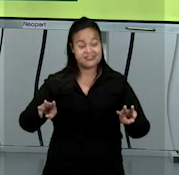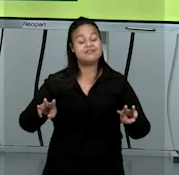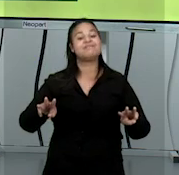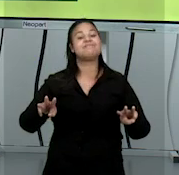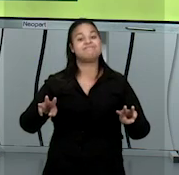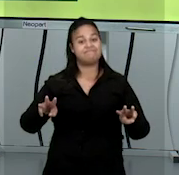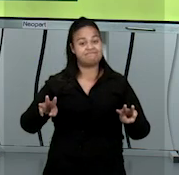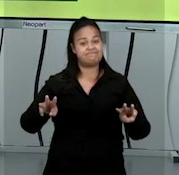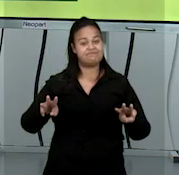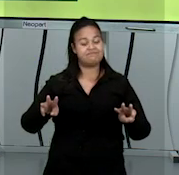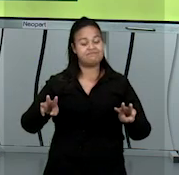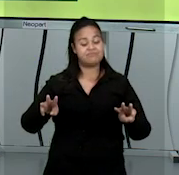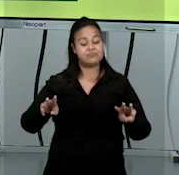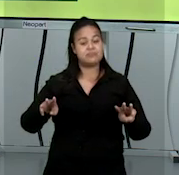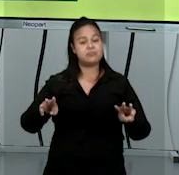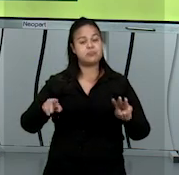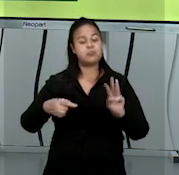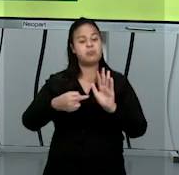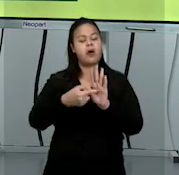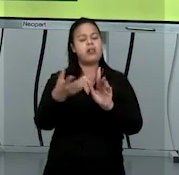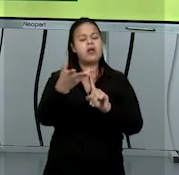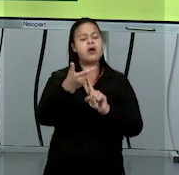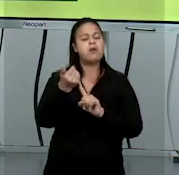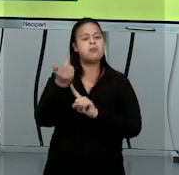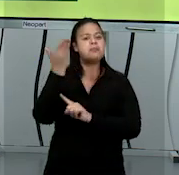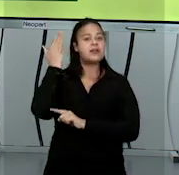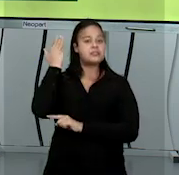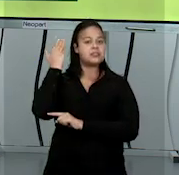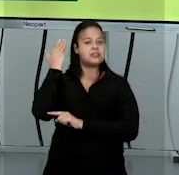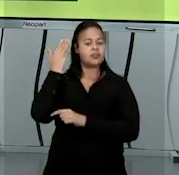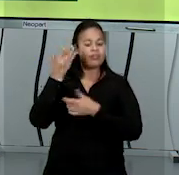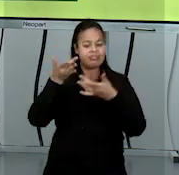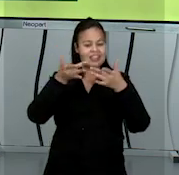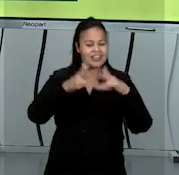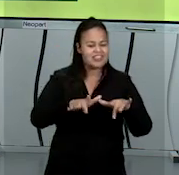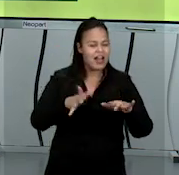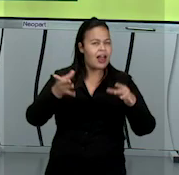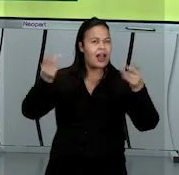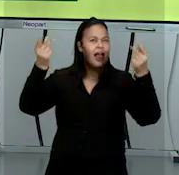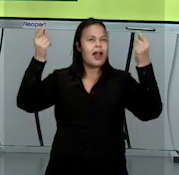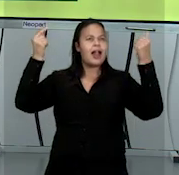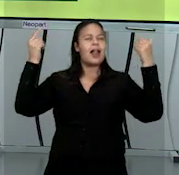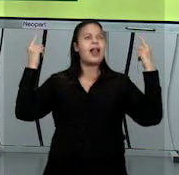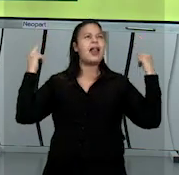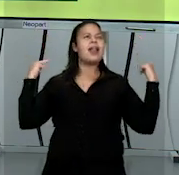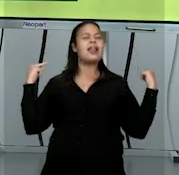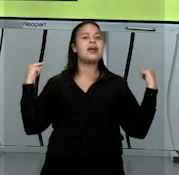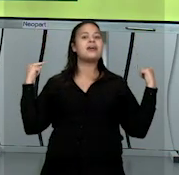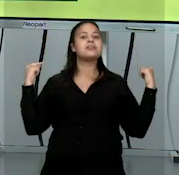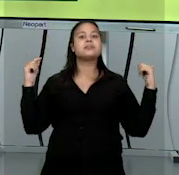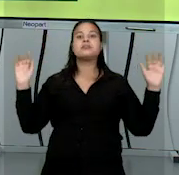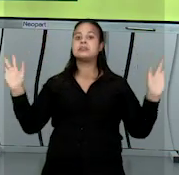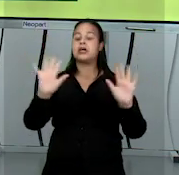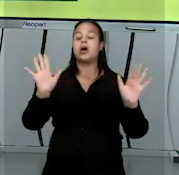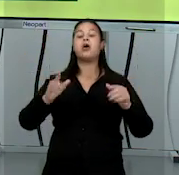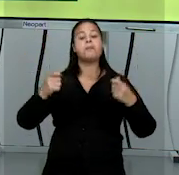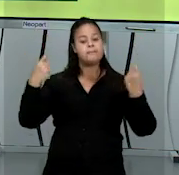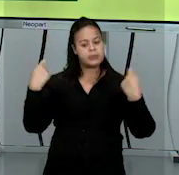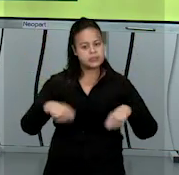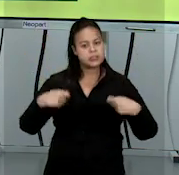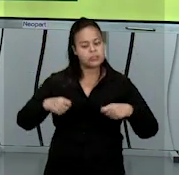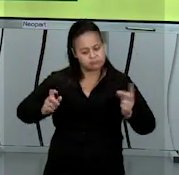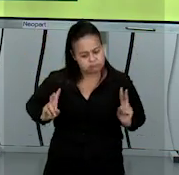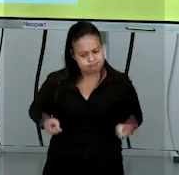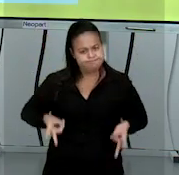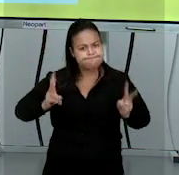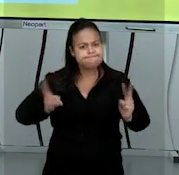que as florestas do Brasil fiquem no passado. Olha que interessante. É um quadro bem atual